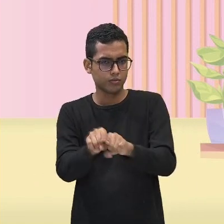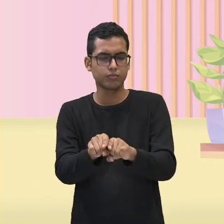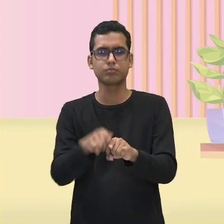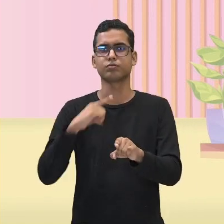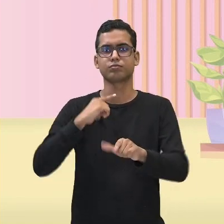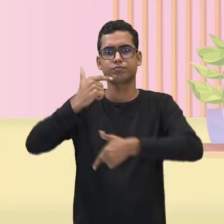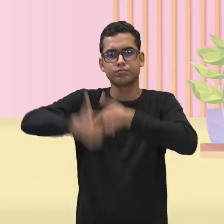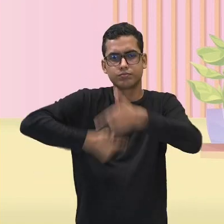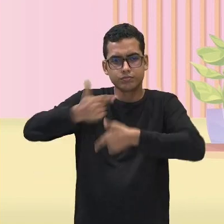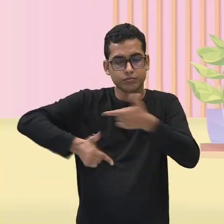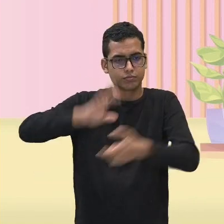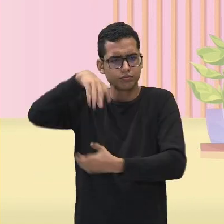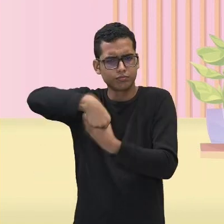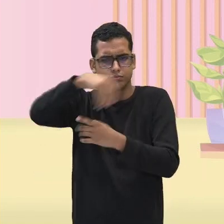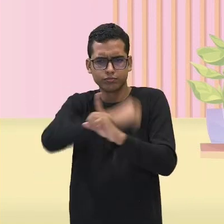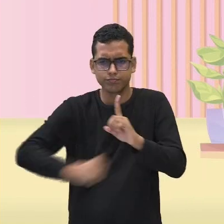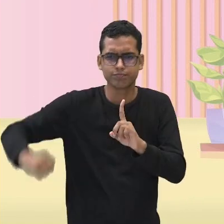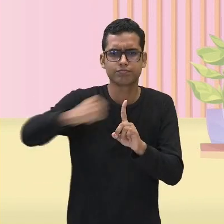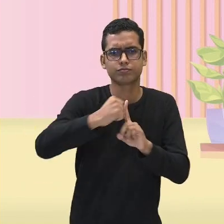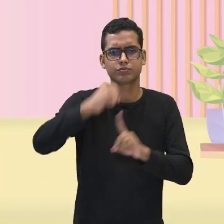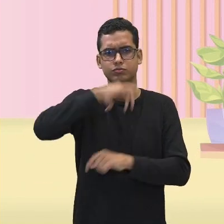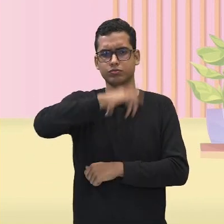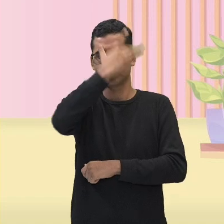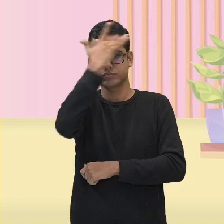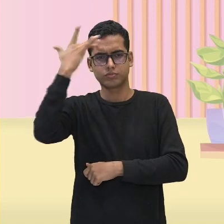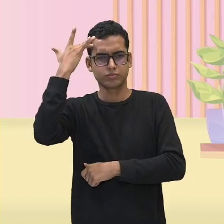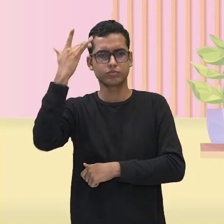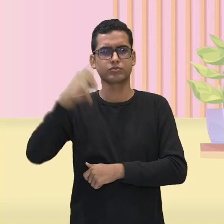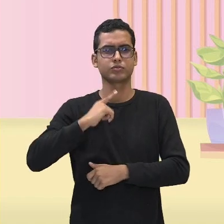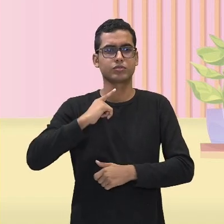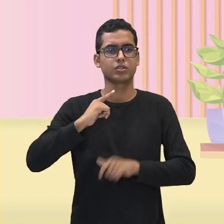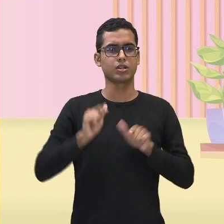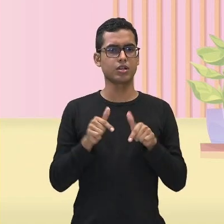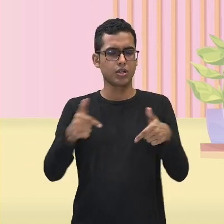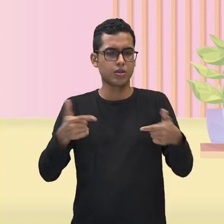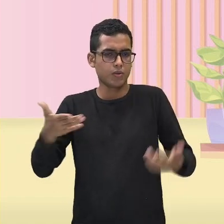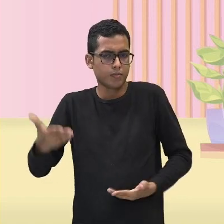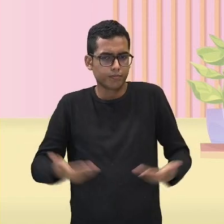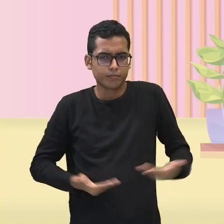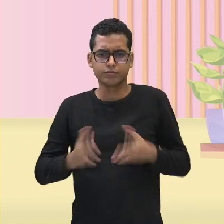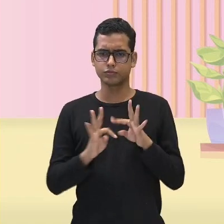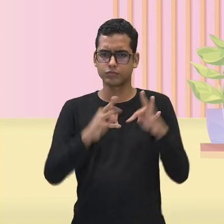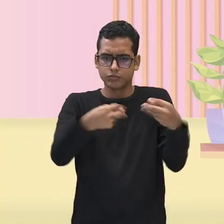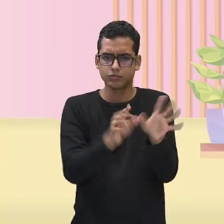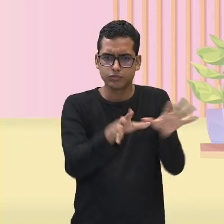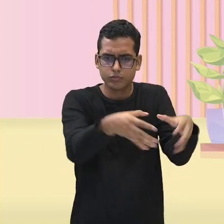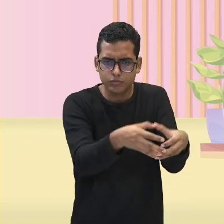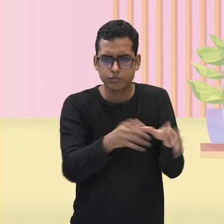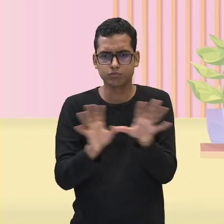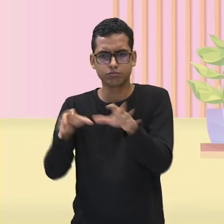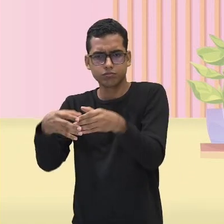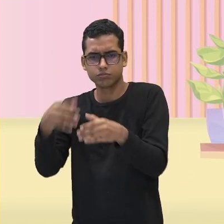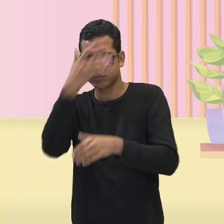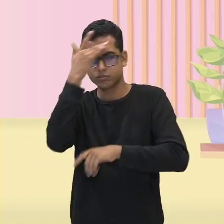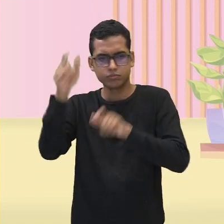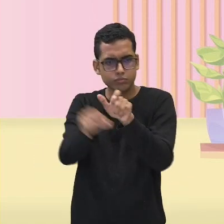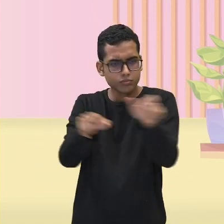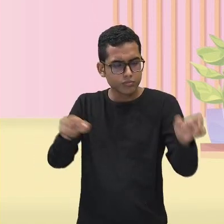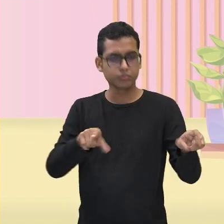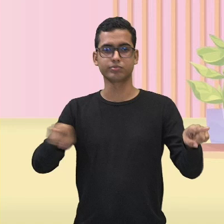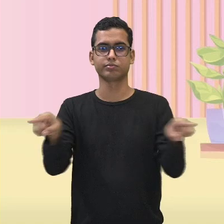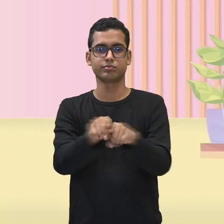da nossa sociedade. São aqueles que prestam serviço a toda a comunidade e os seus serviços